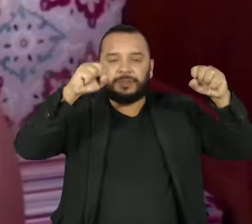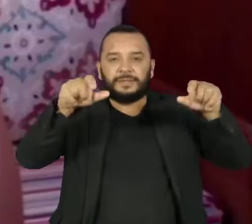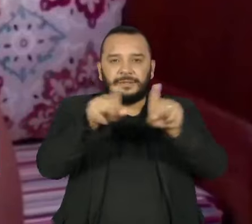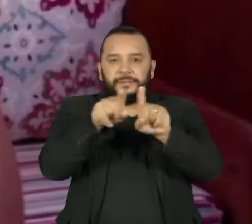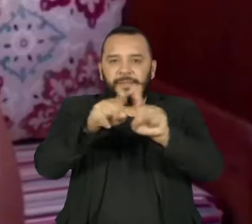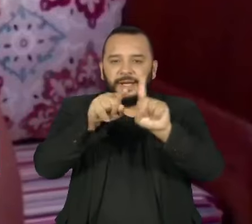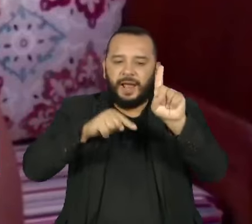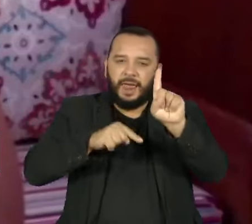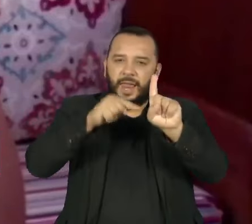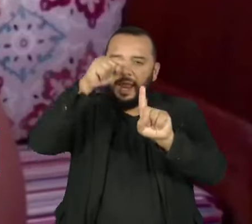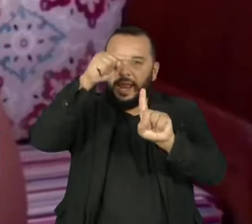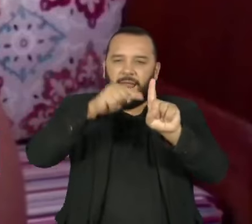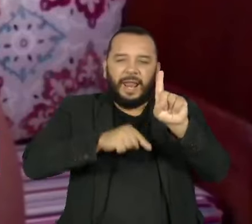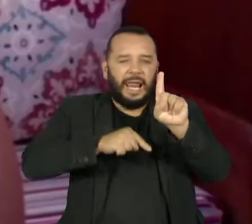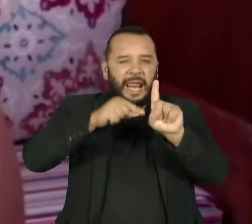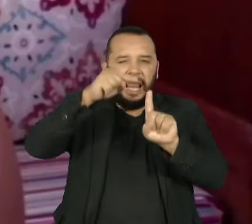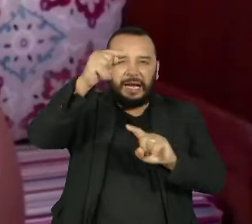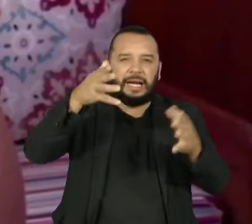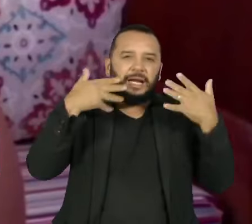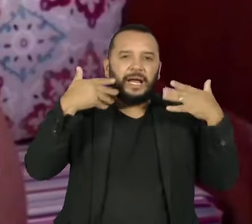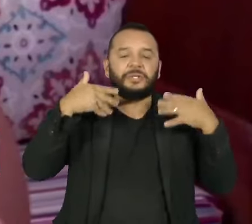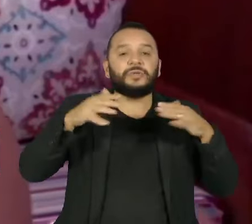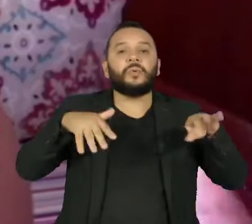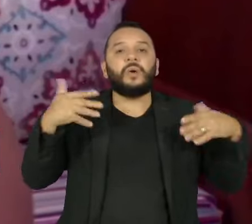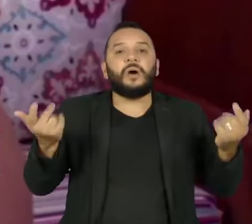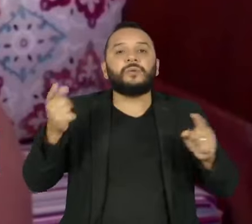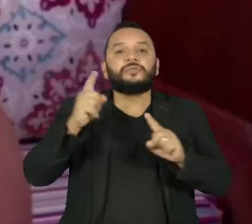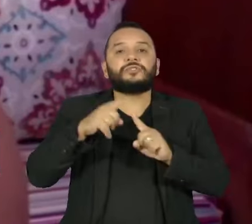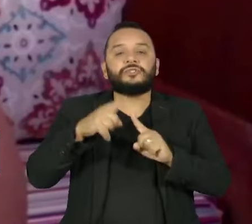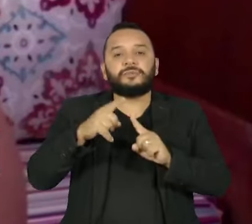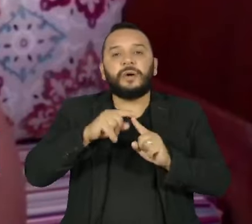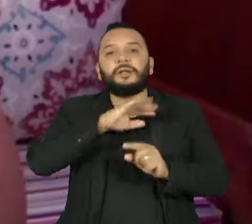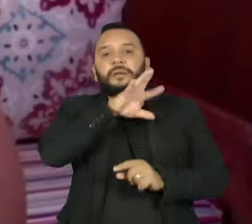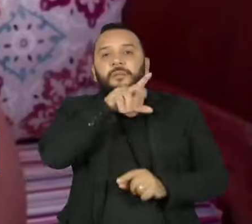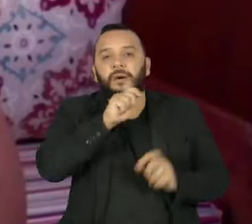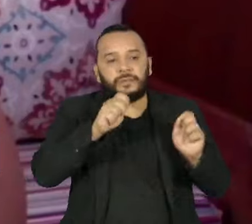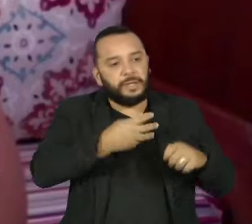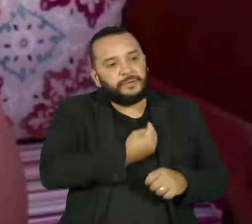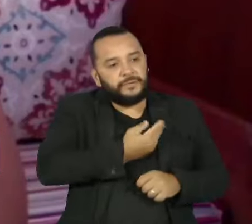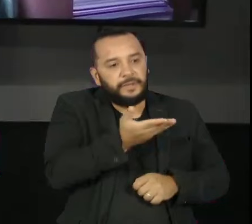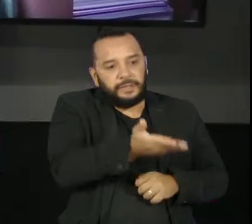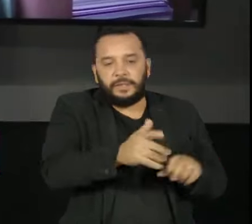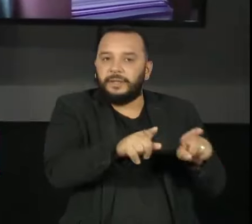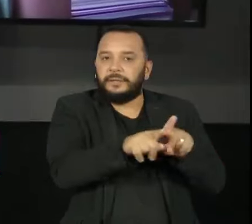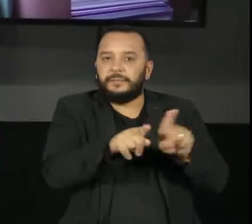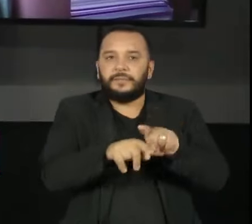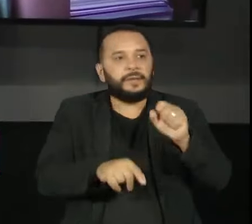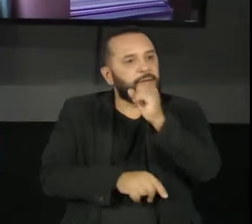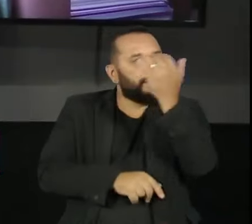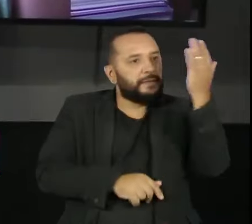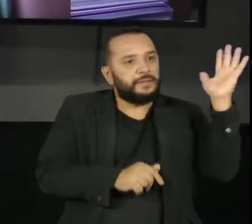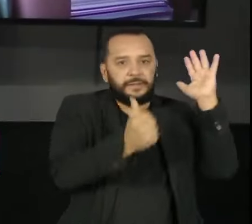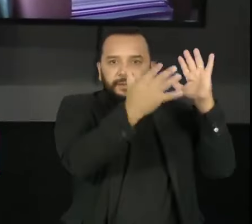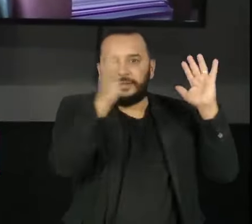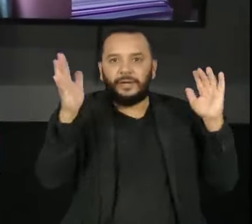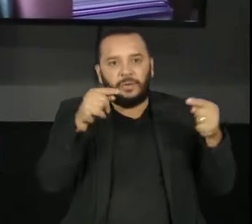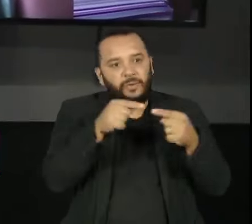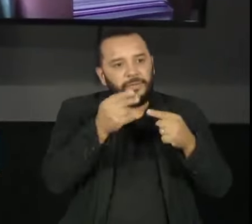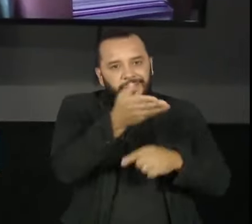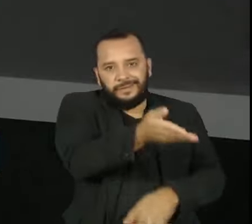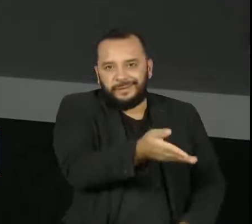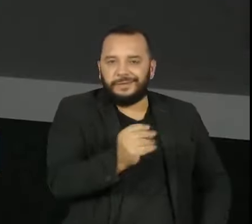mais se adequam né àquele lugar aquele solo é propício para que tipo de vegetação então a gente não pode pensar em árvore